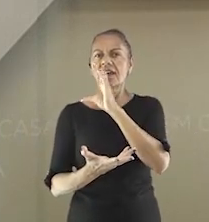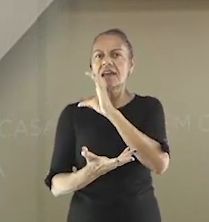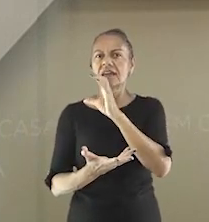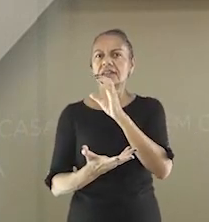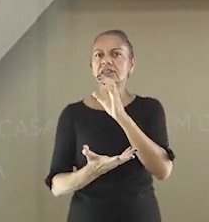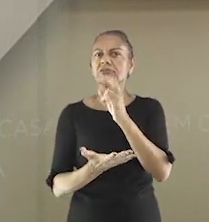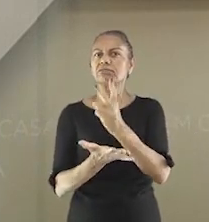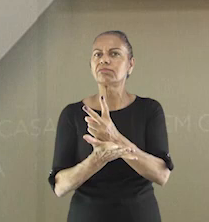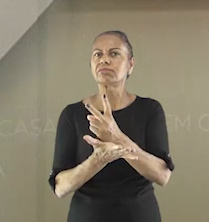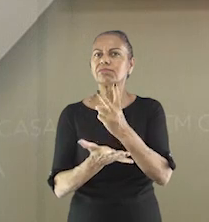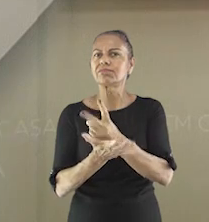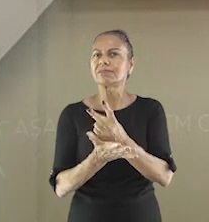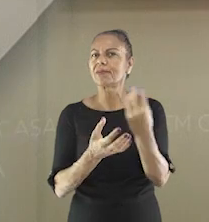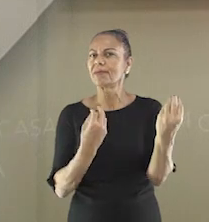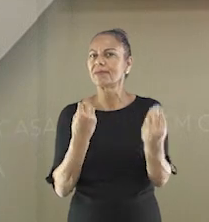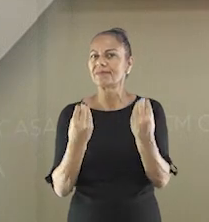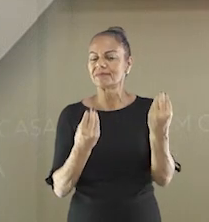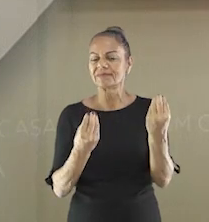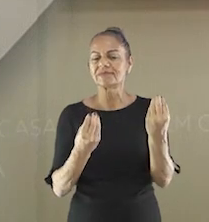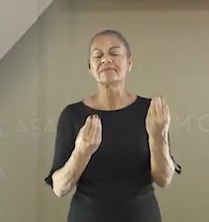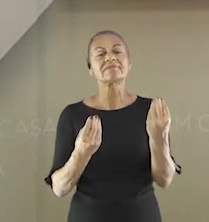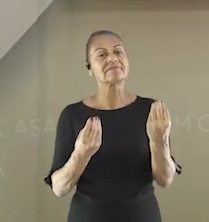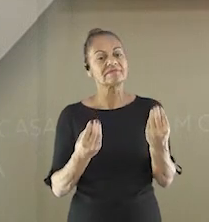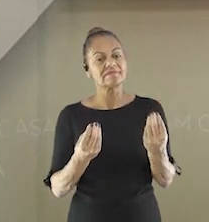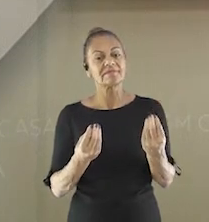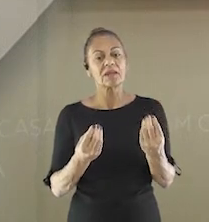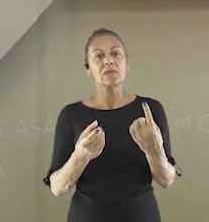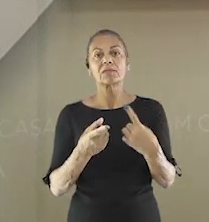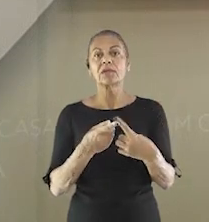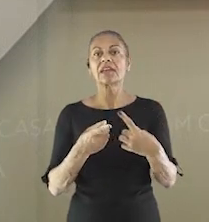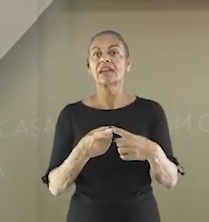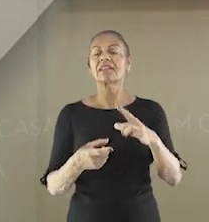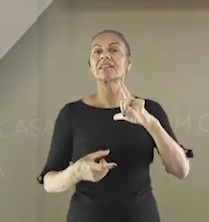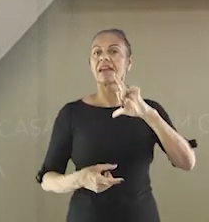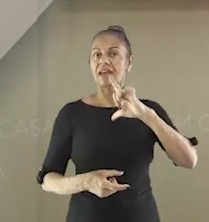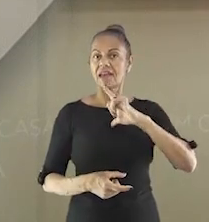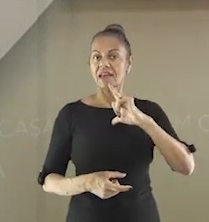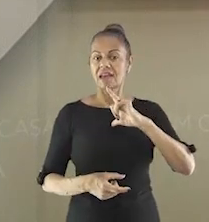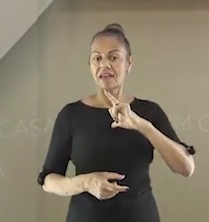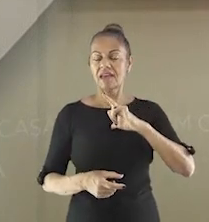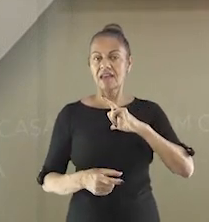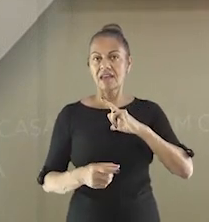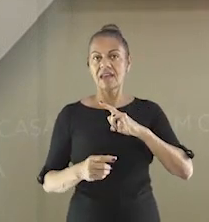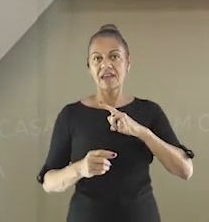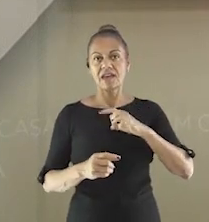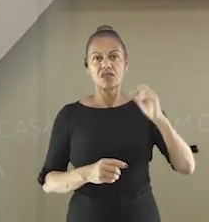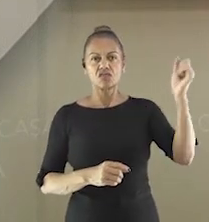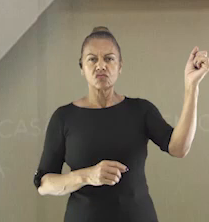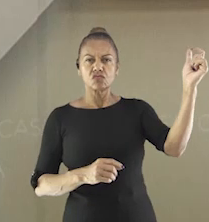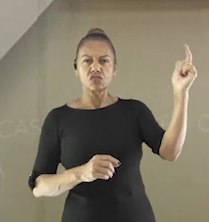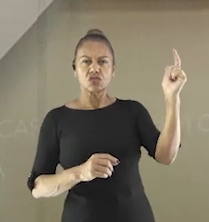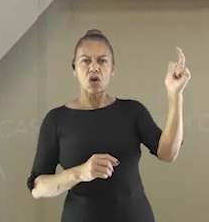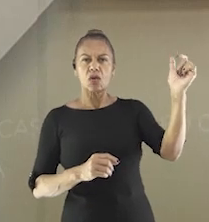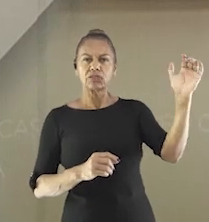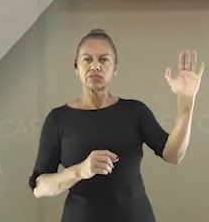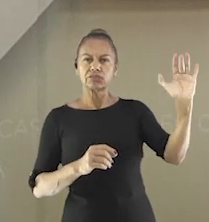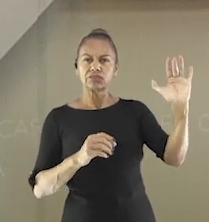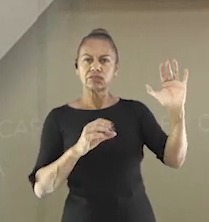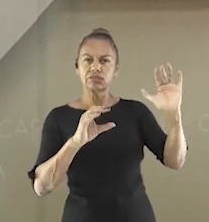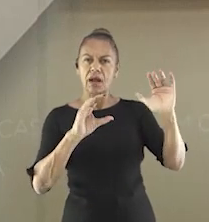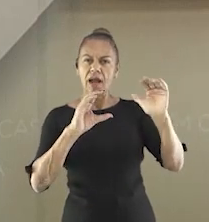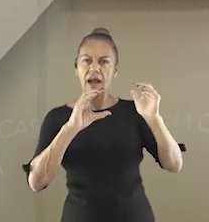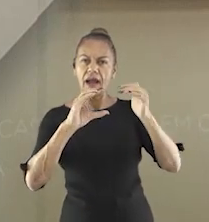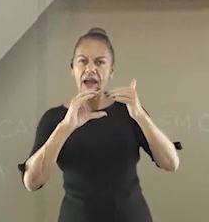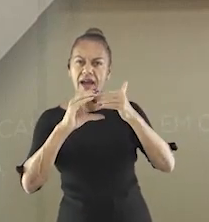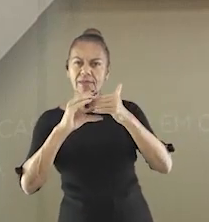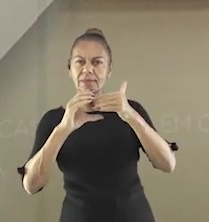ficou assim. O planeta Terra se mantém aquecido graças ao efeito estufa, que retém parte do calor do Sol em sua